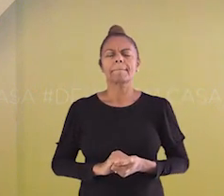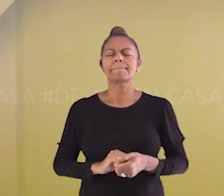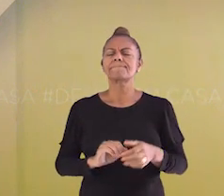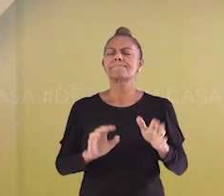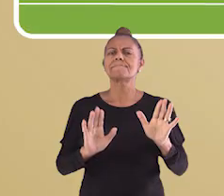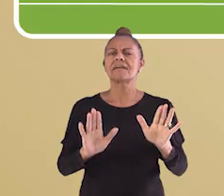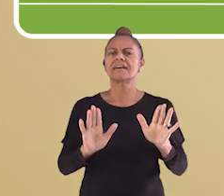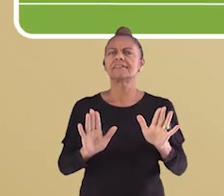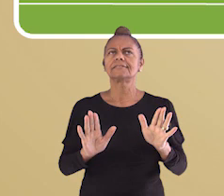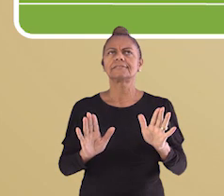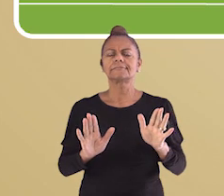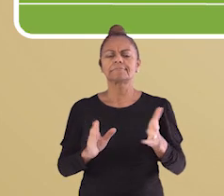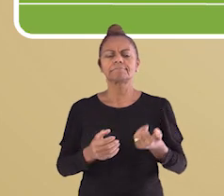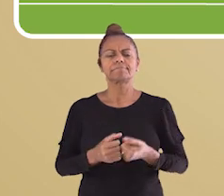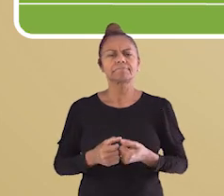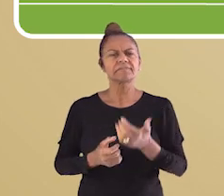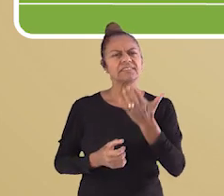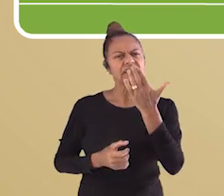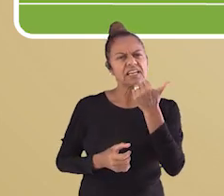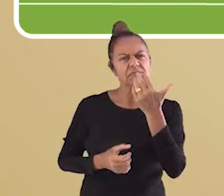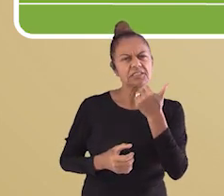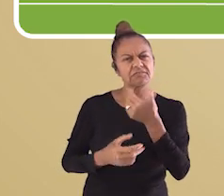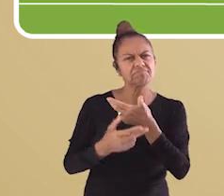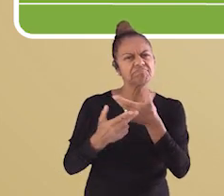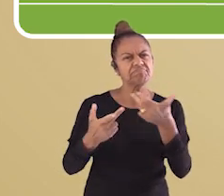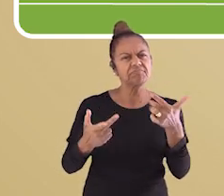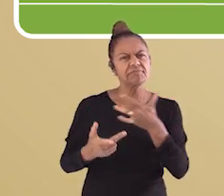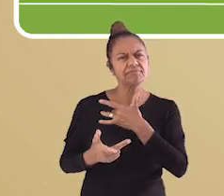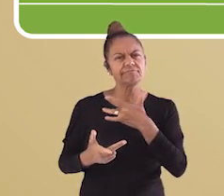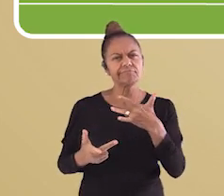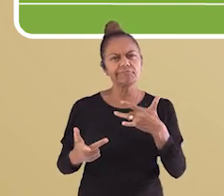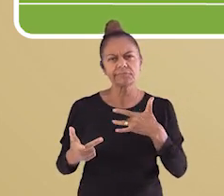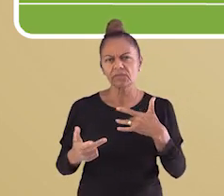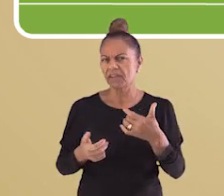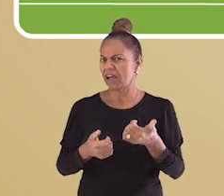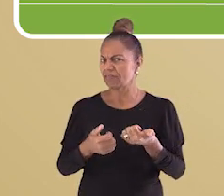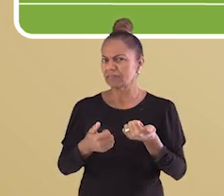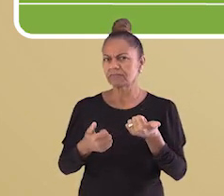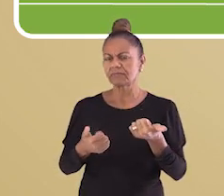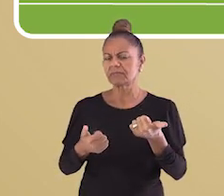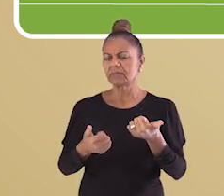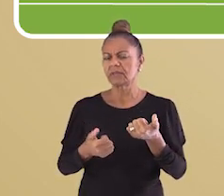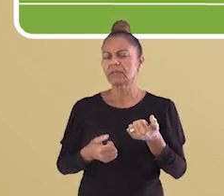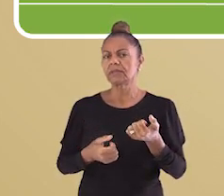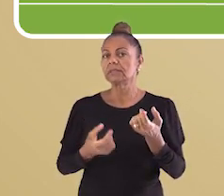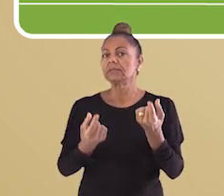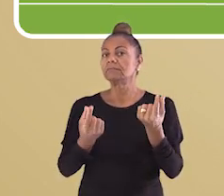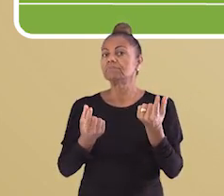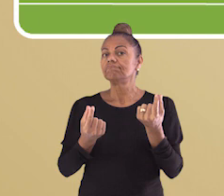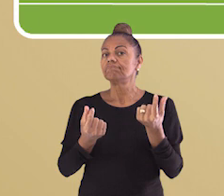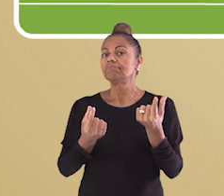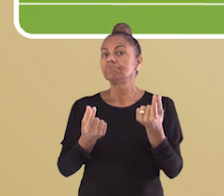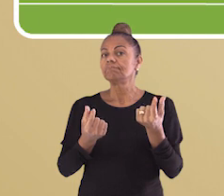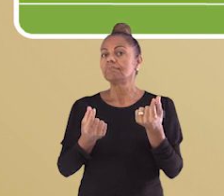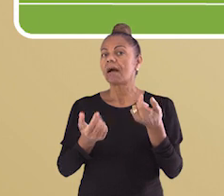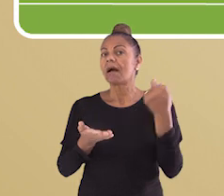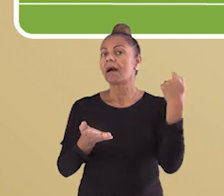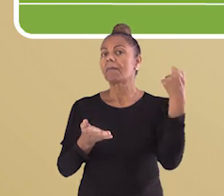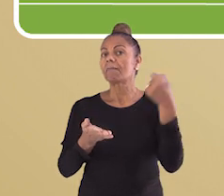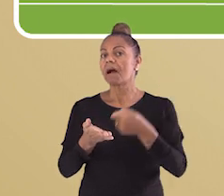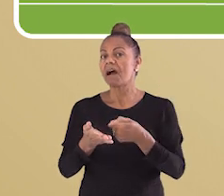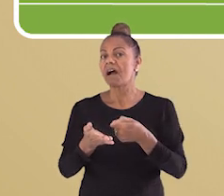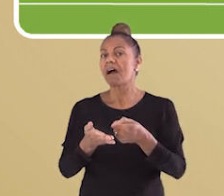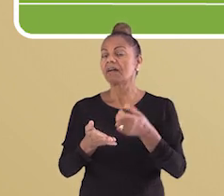alimentos. Mas será que essa alimentação saudável custaria quanto,